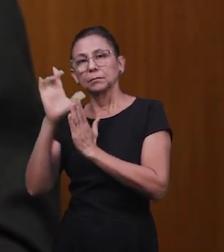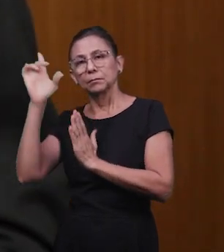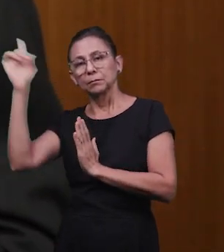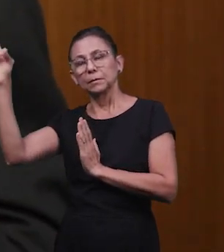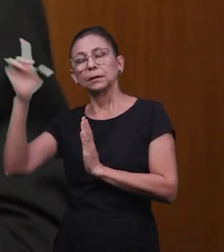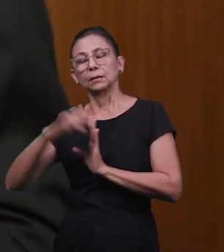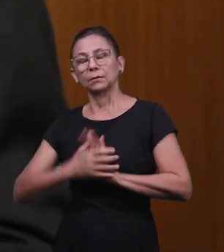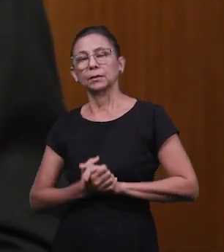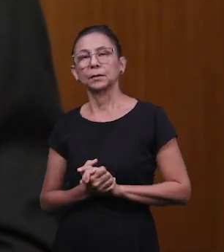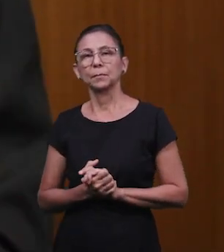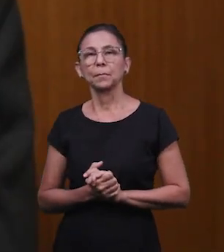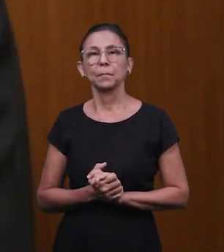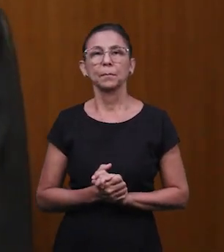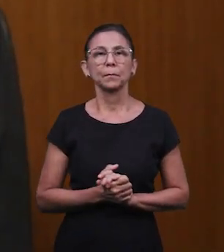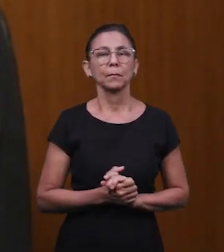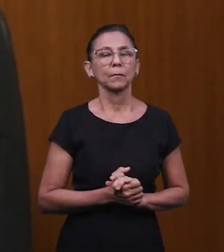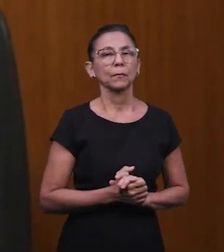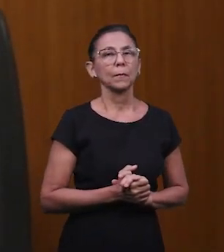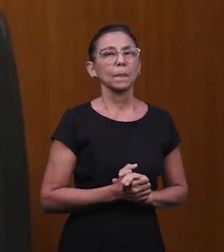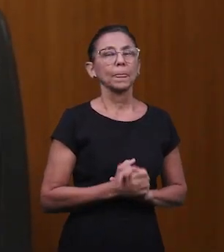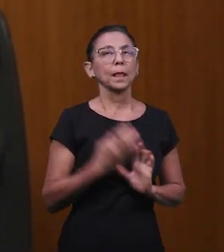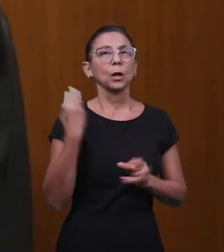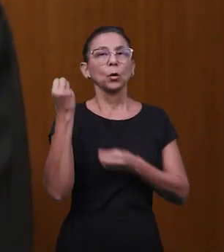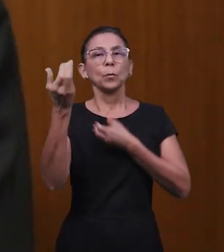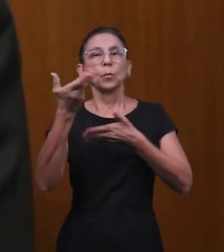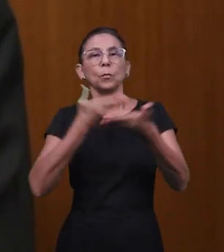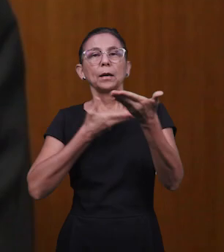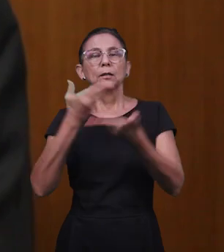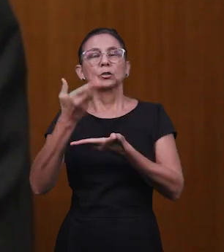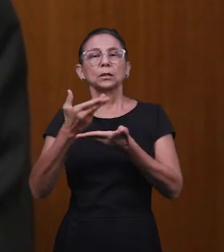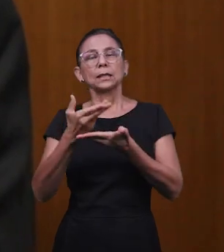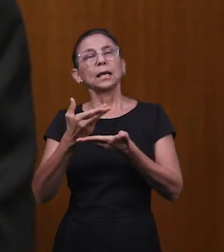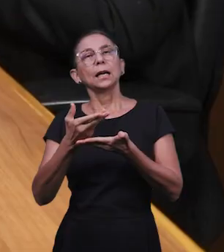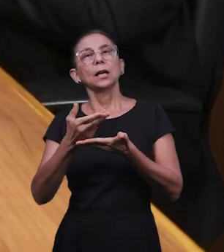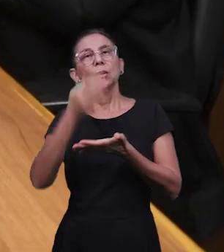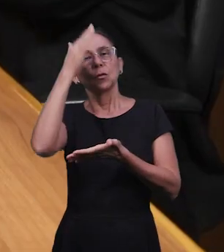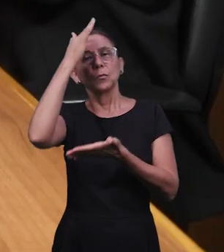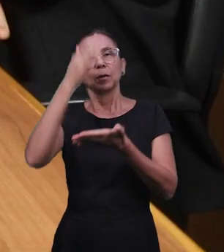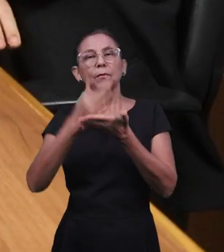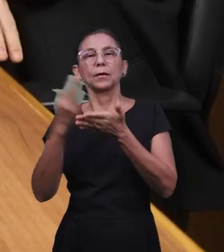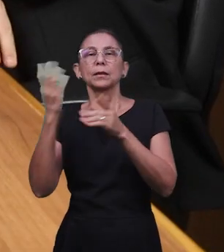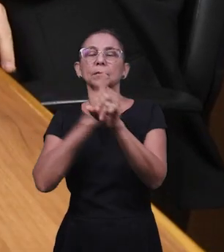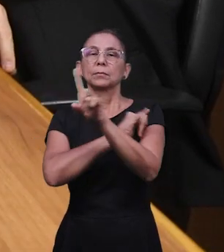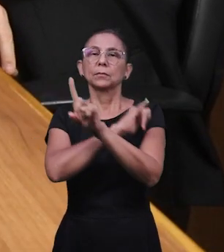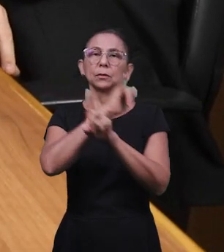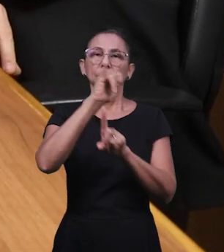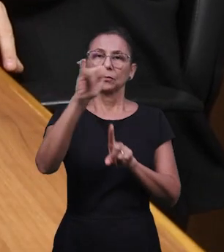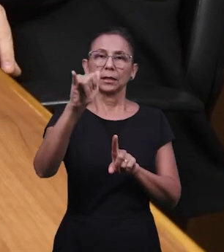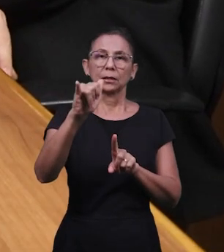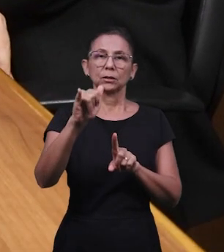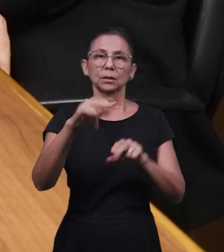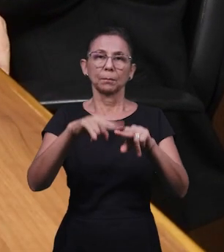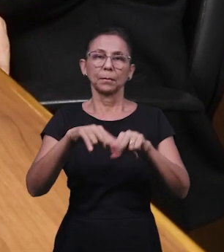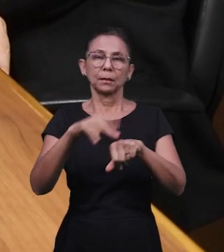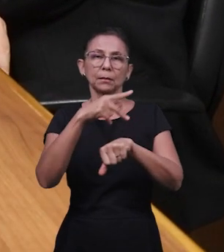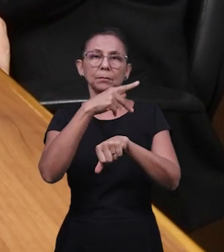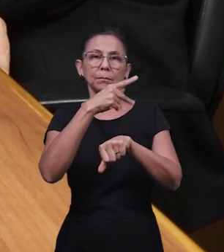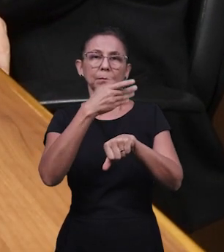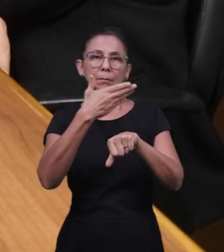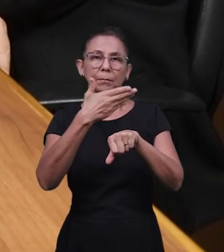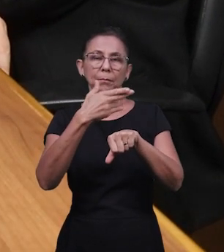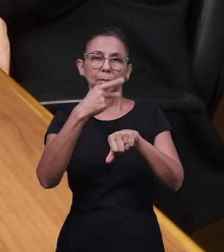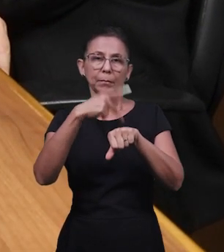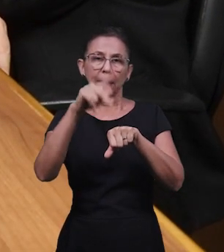trazer, vivida por nós, e a partir da palavra, de uma fé profética? Exatamente. Então, sim,